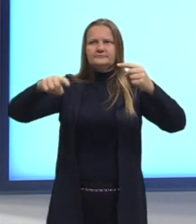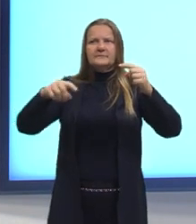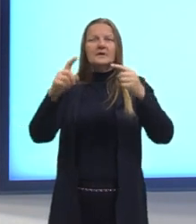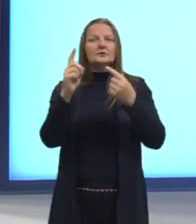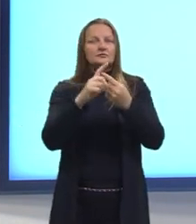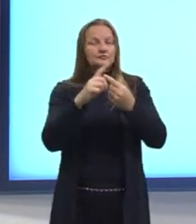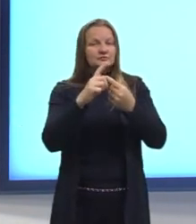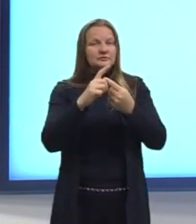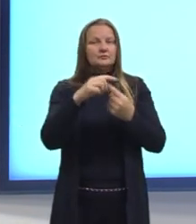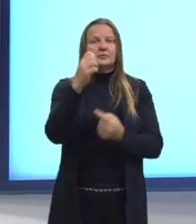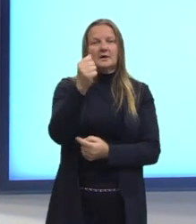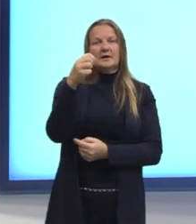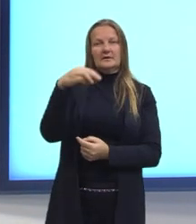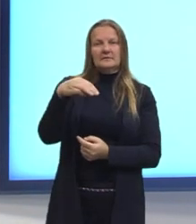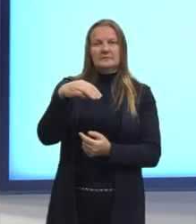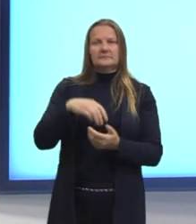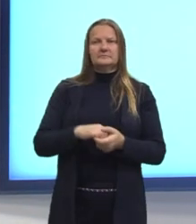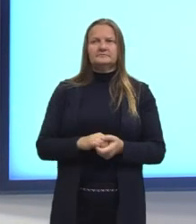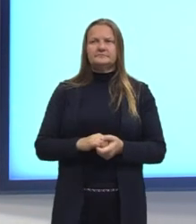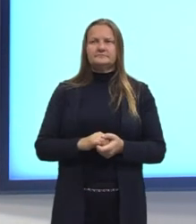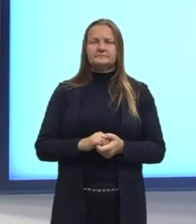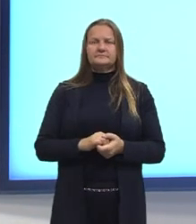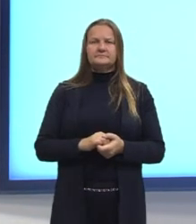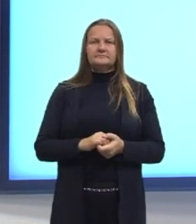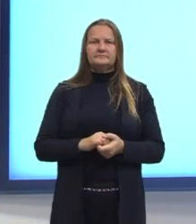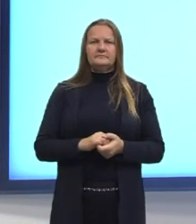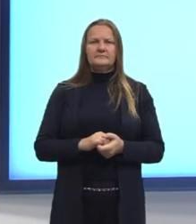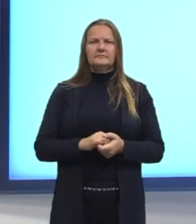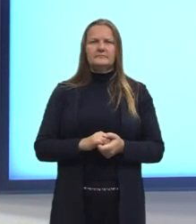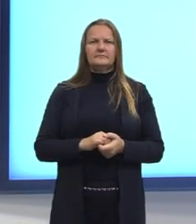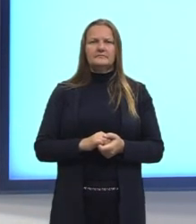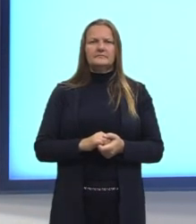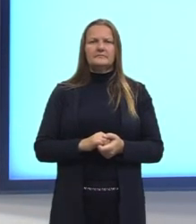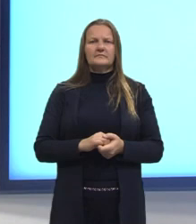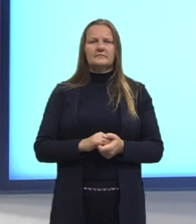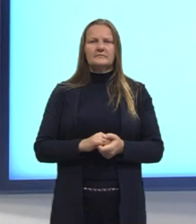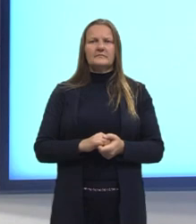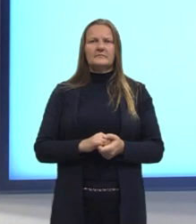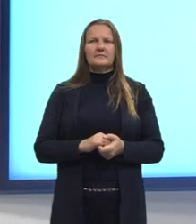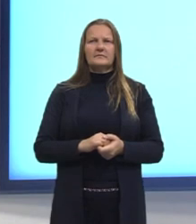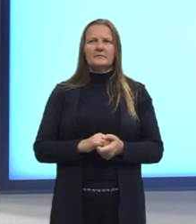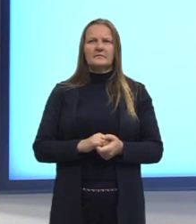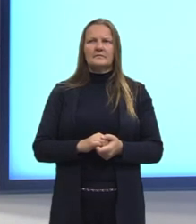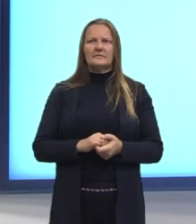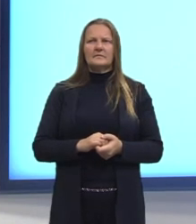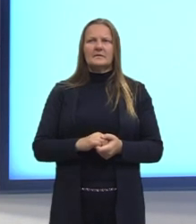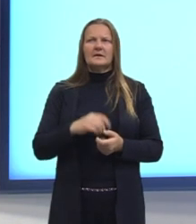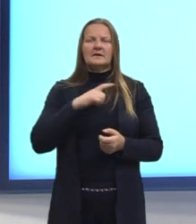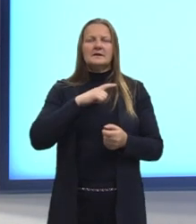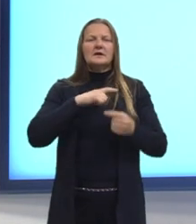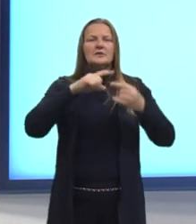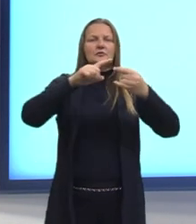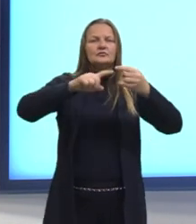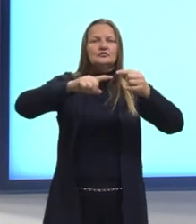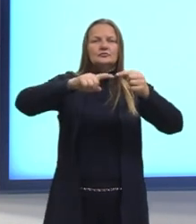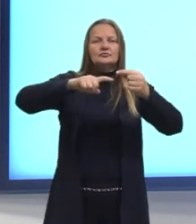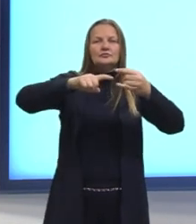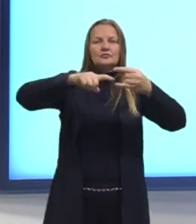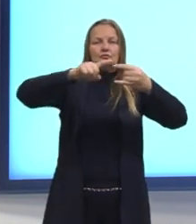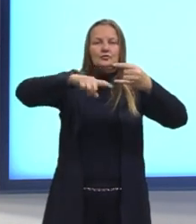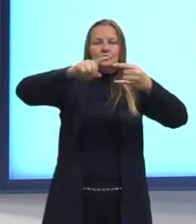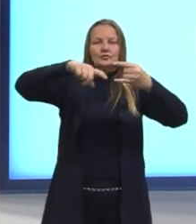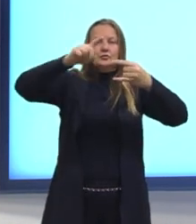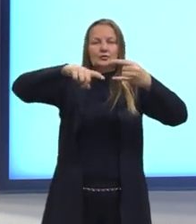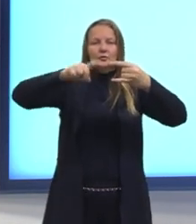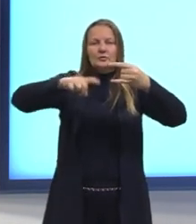né de rádio né por essa esse tipo de frequência ela vai então variar a amplitude então